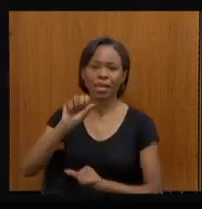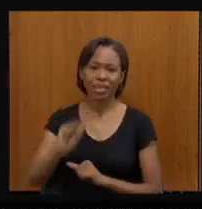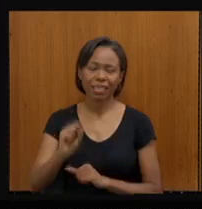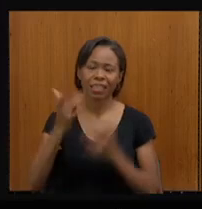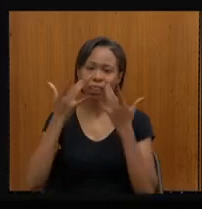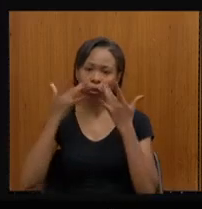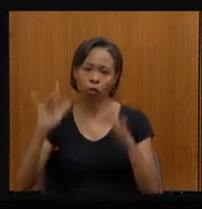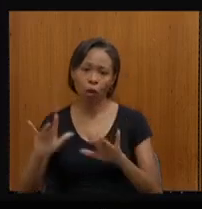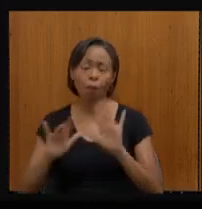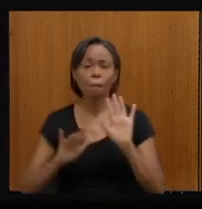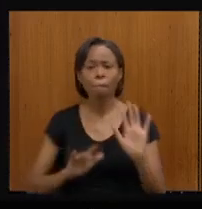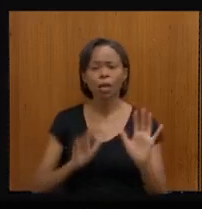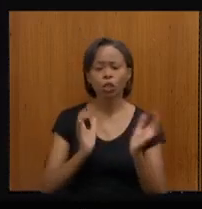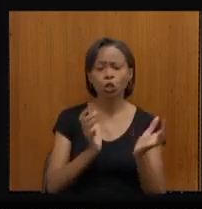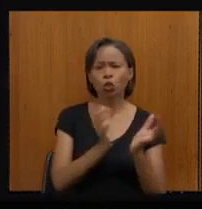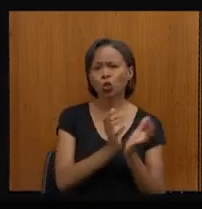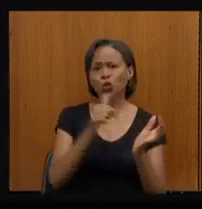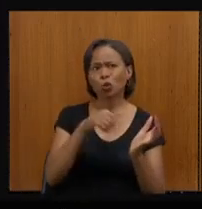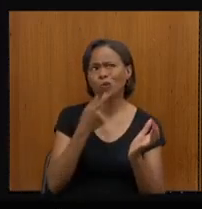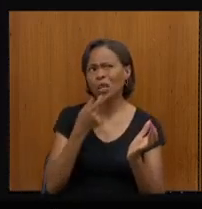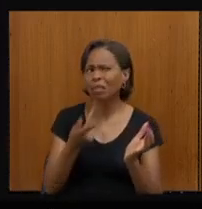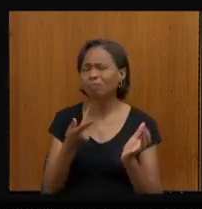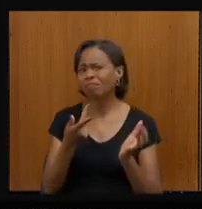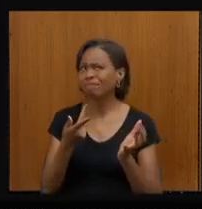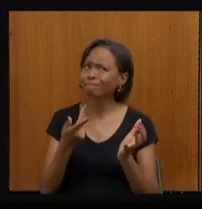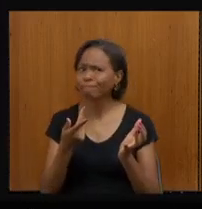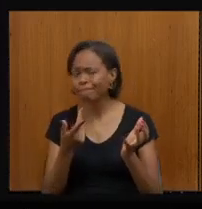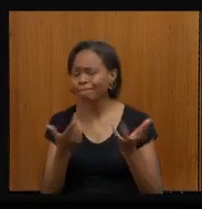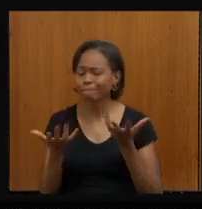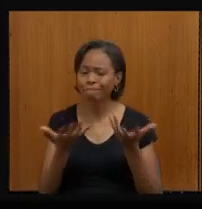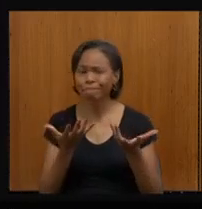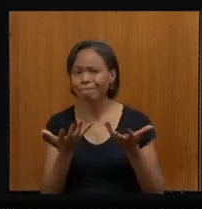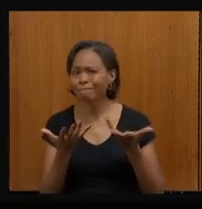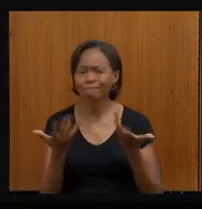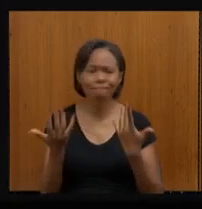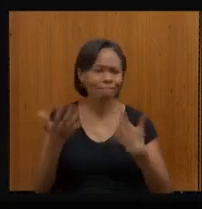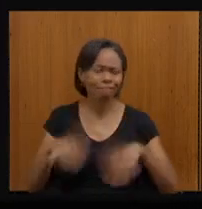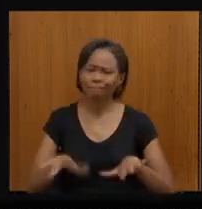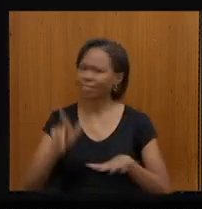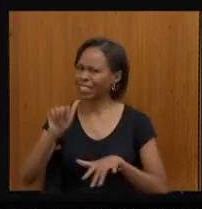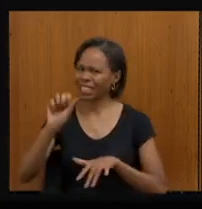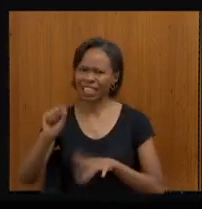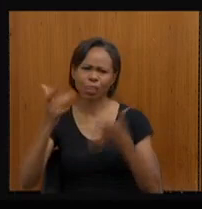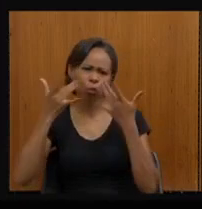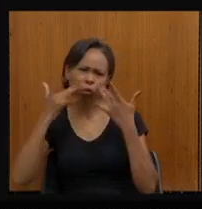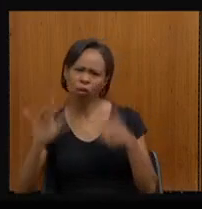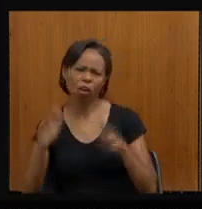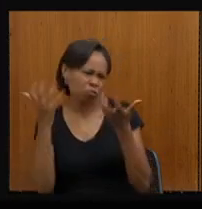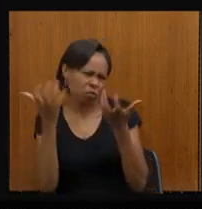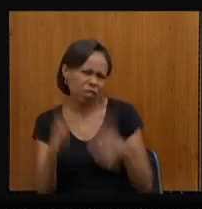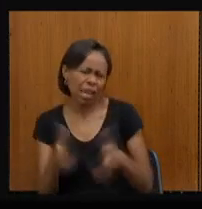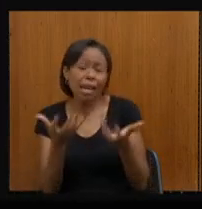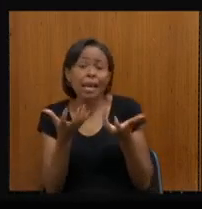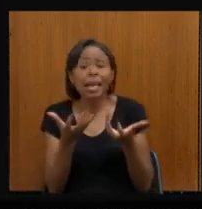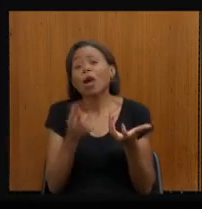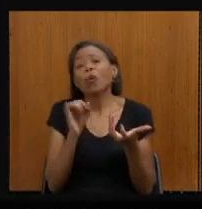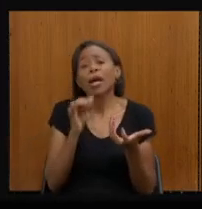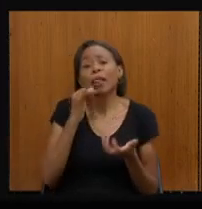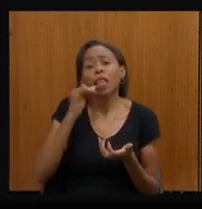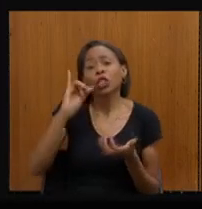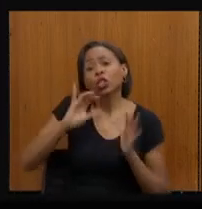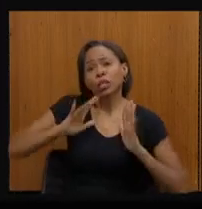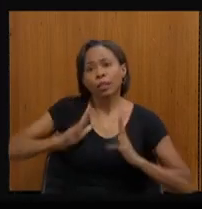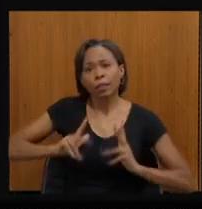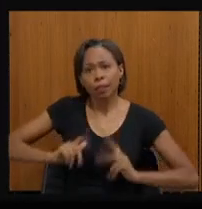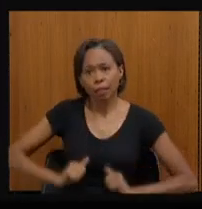americanos Entraram na conversa e evitaram olha não a gente não pega as natural até algo limpo depois